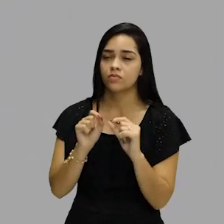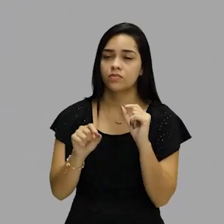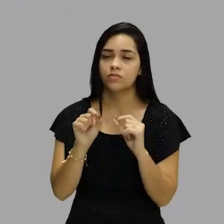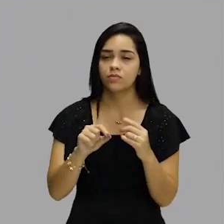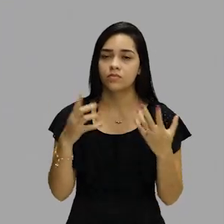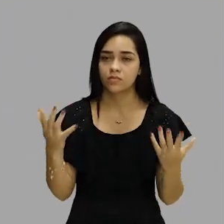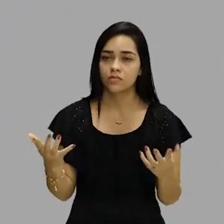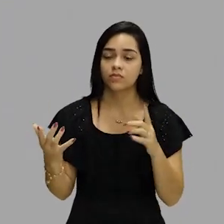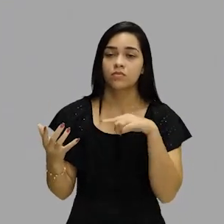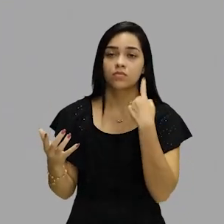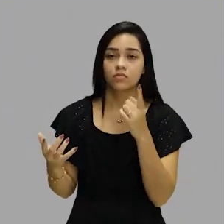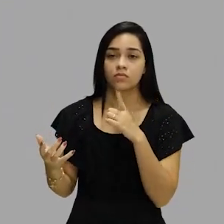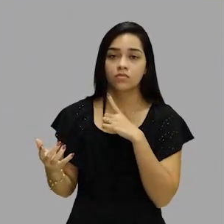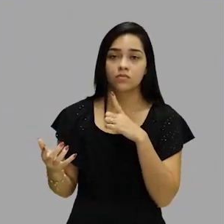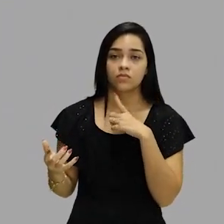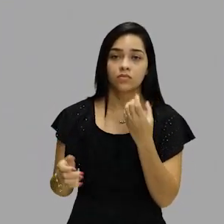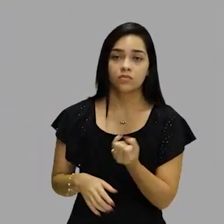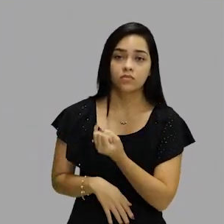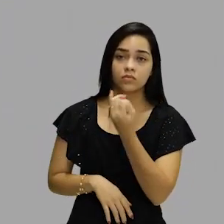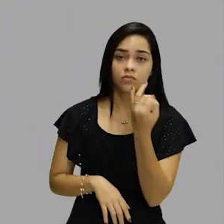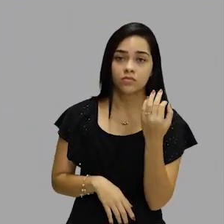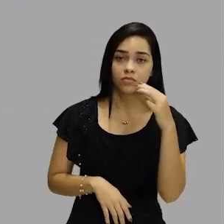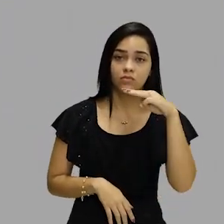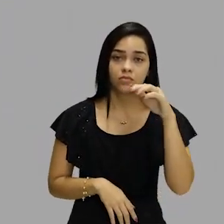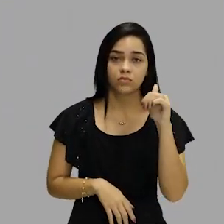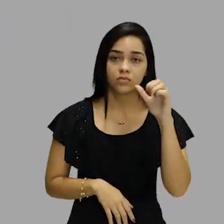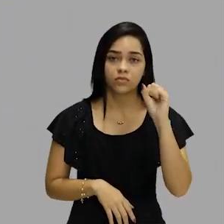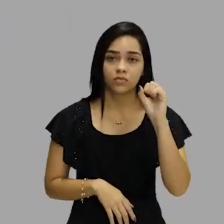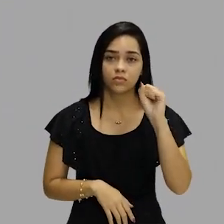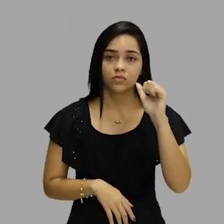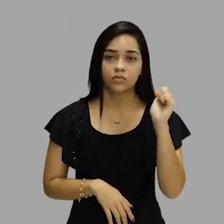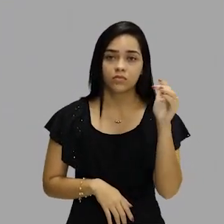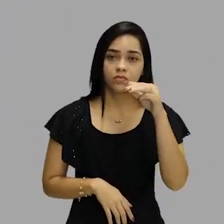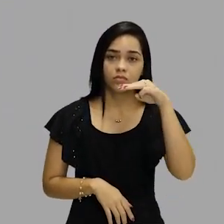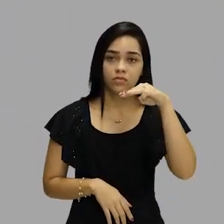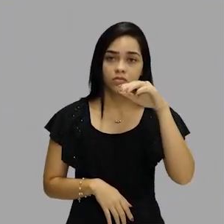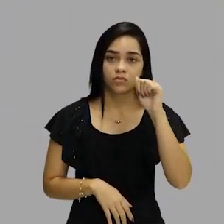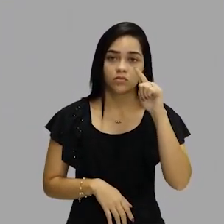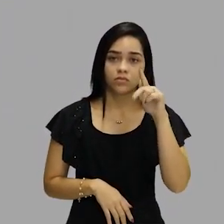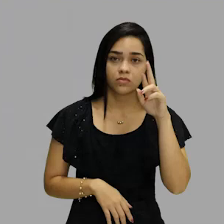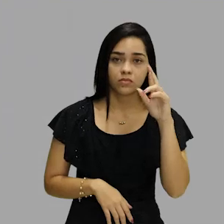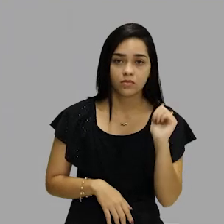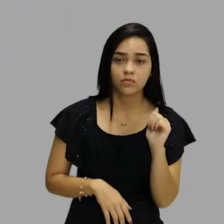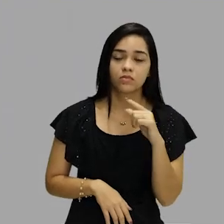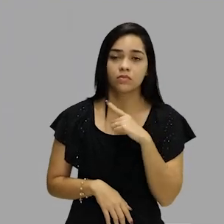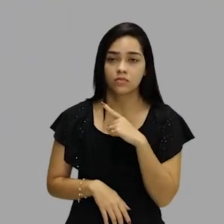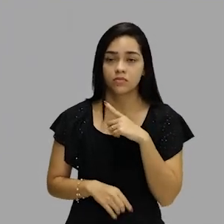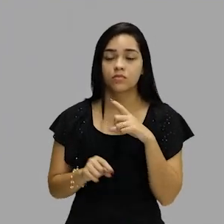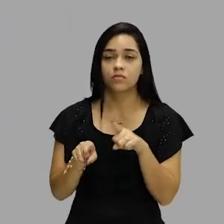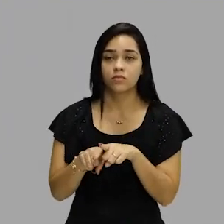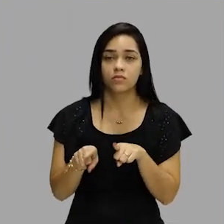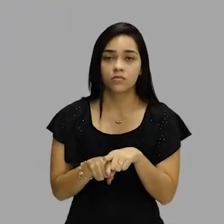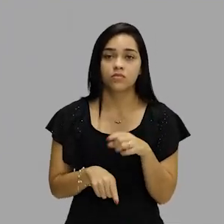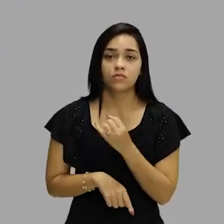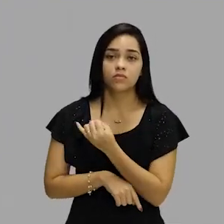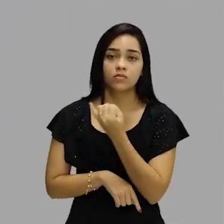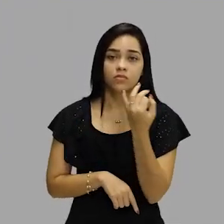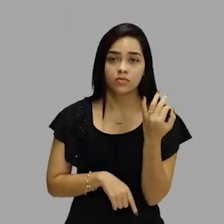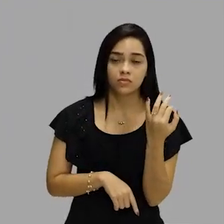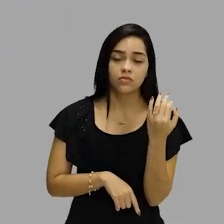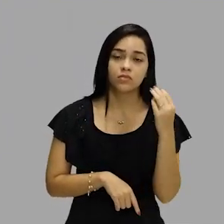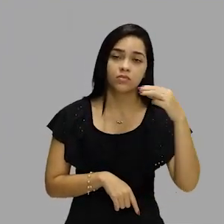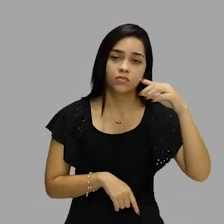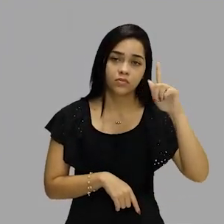a gente tenha uma maior quantidade de massa magra, a gente tenha uma maior quantidade de gasto energético,